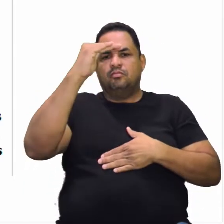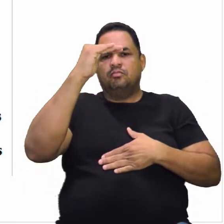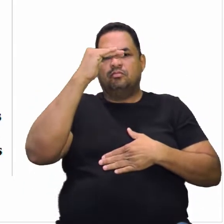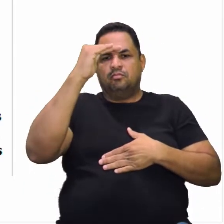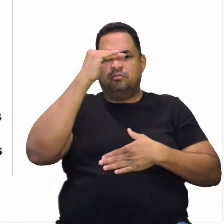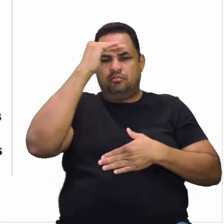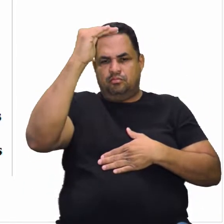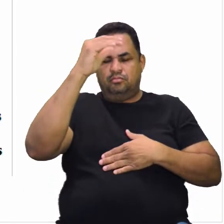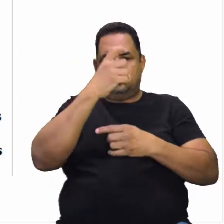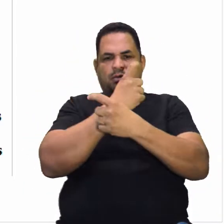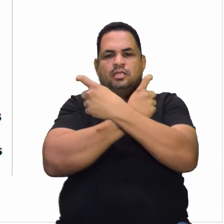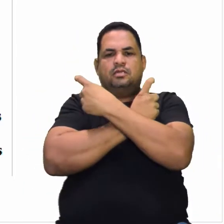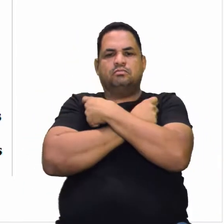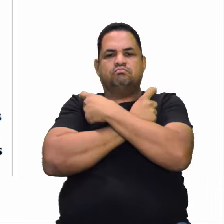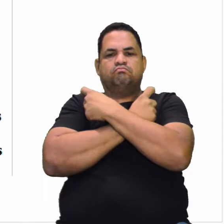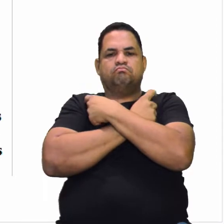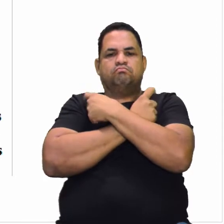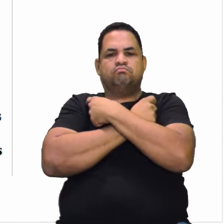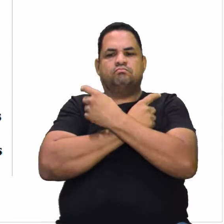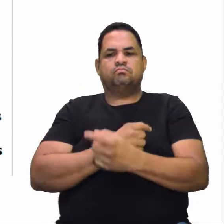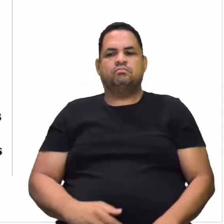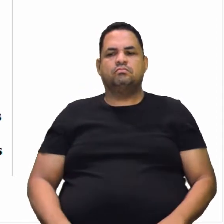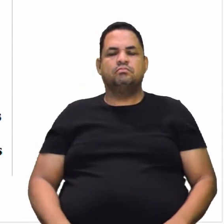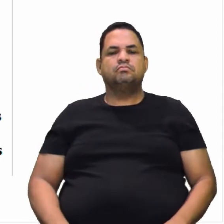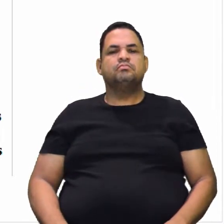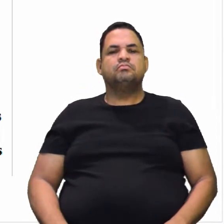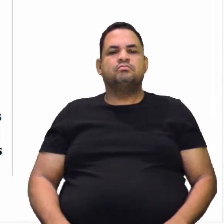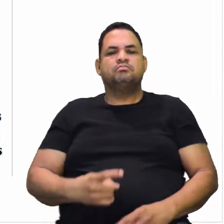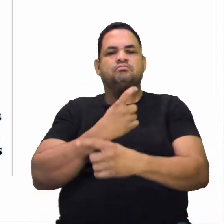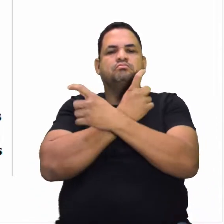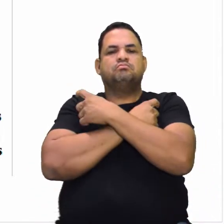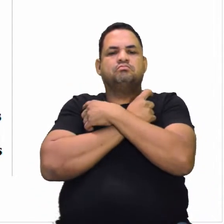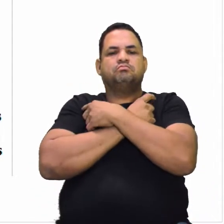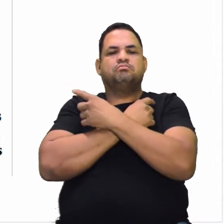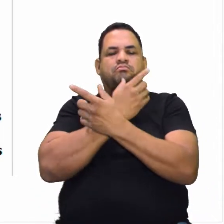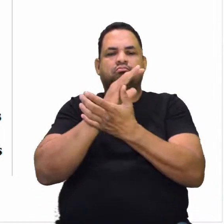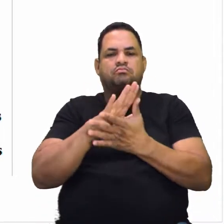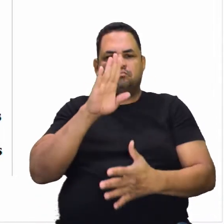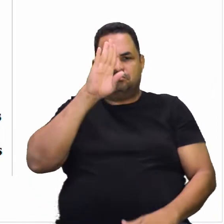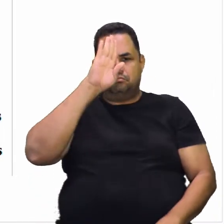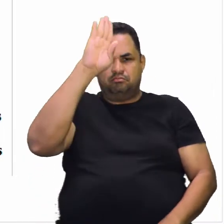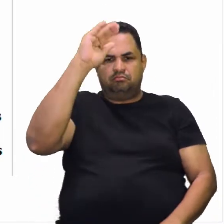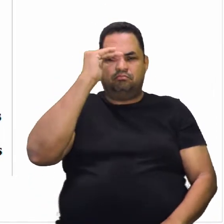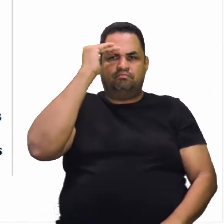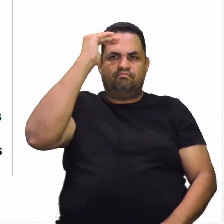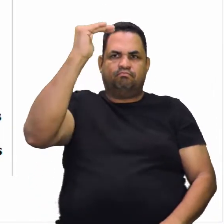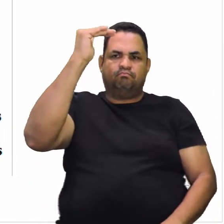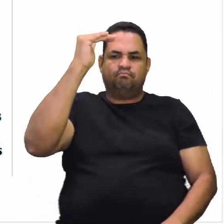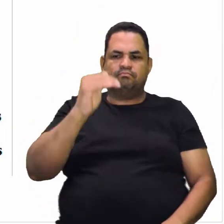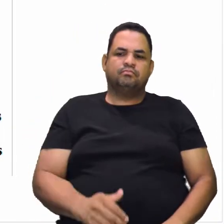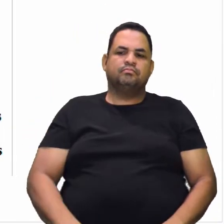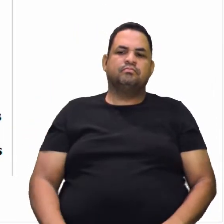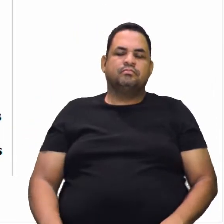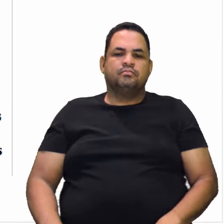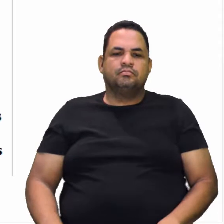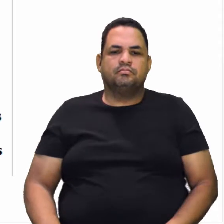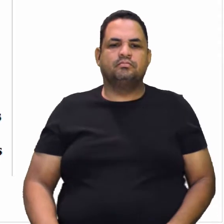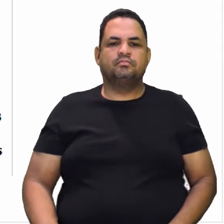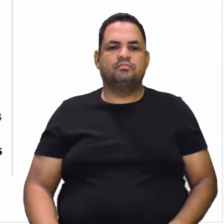nós temos a figura do faraó. O faraó estão dentro do topo da sociedade